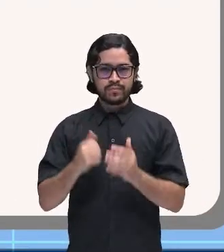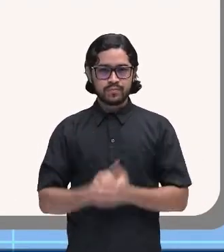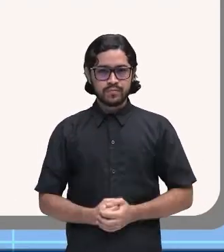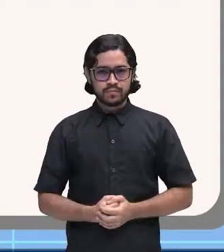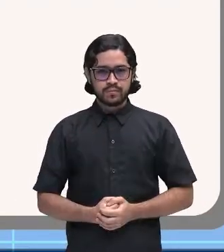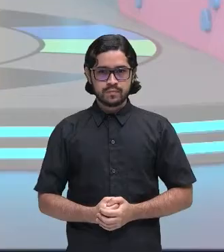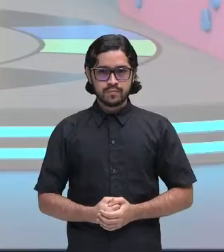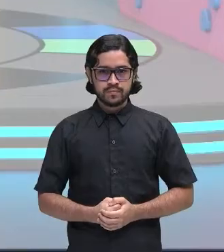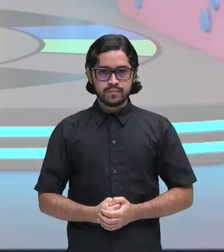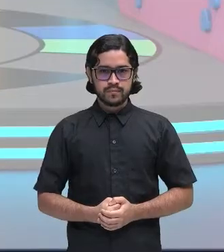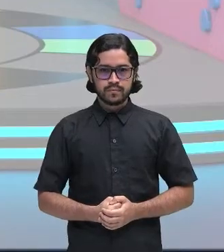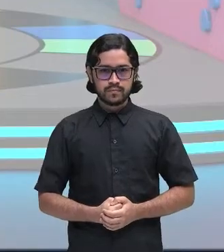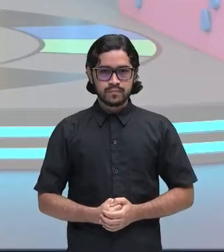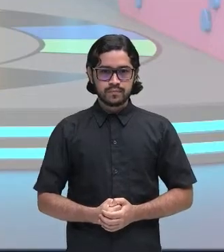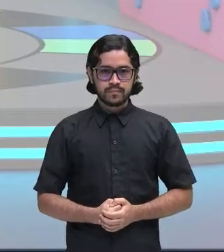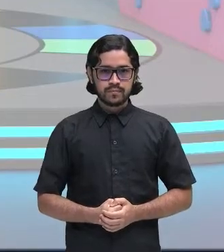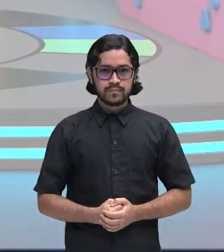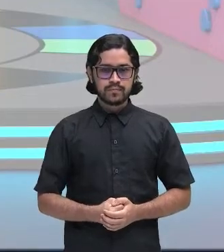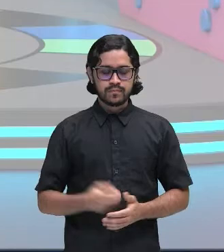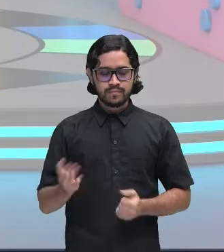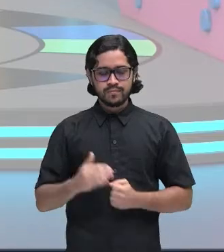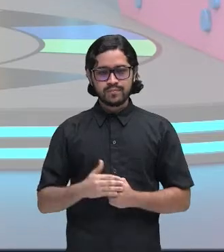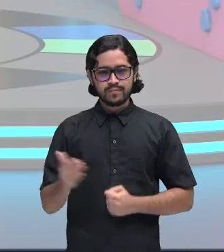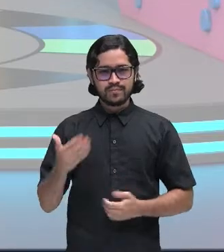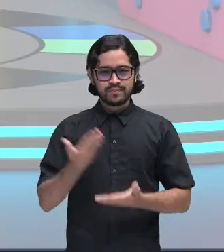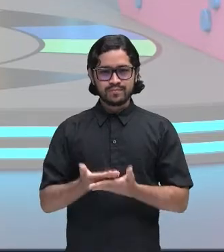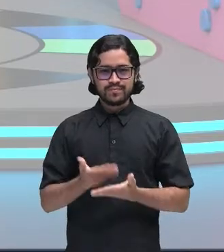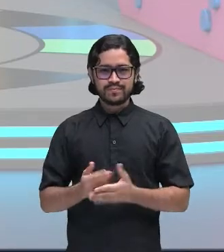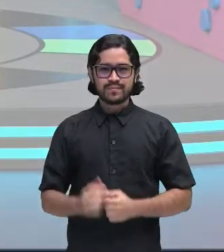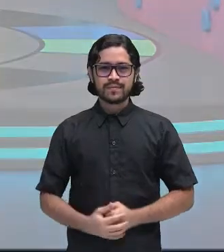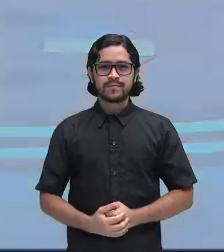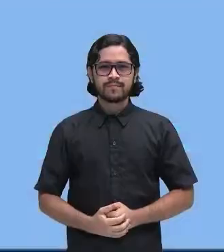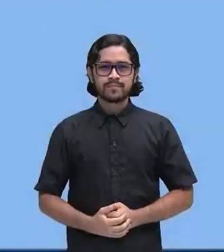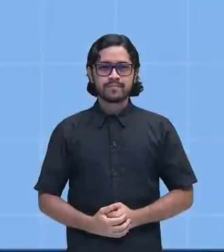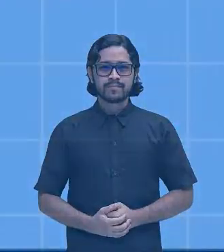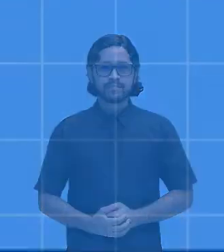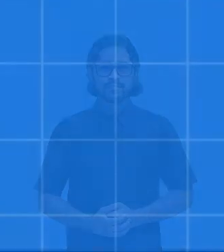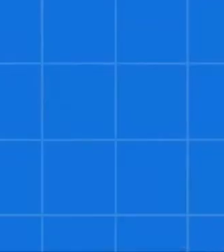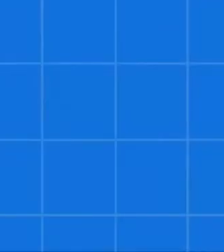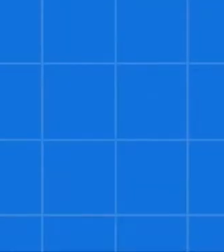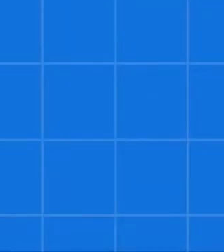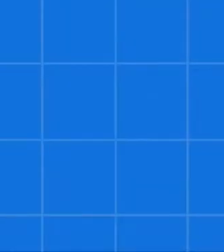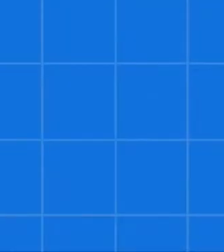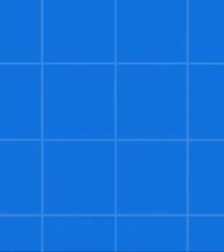digestório. Vamos lá para o nosso aulão.